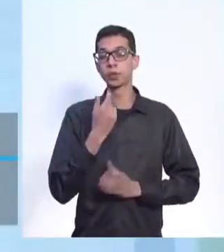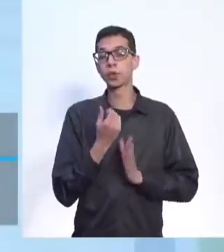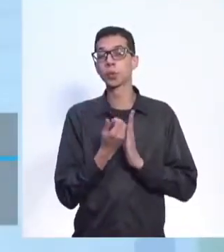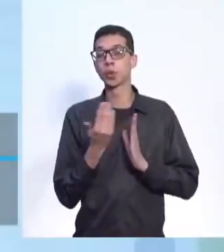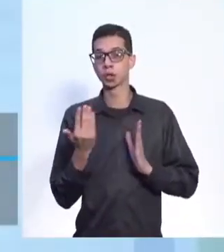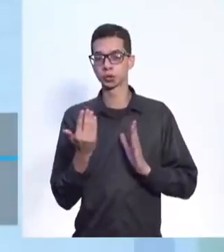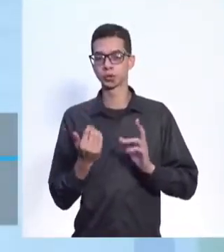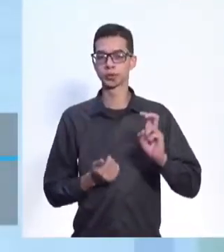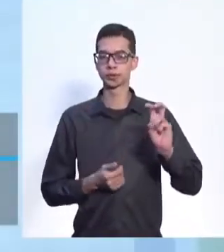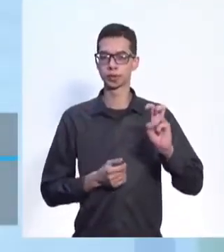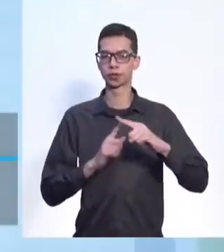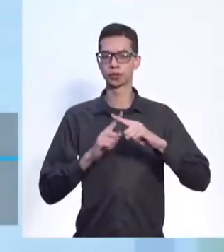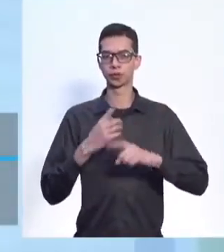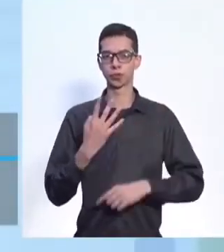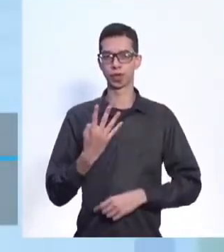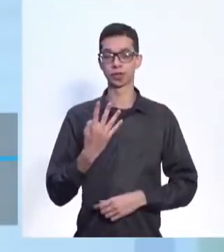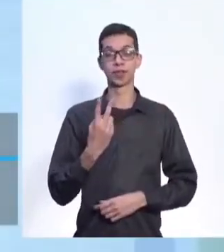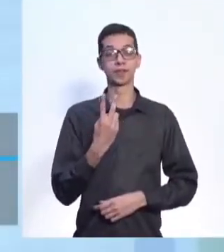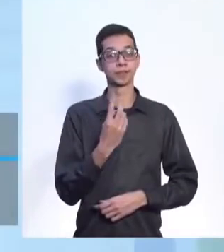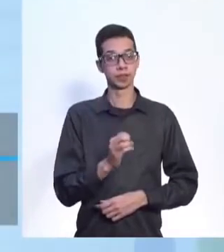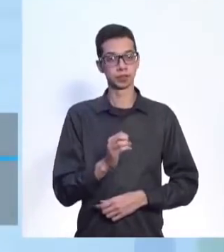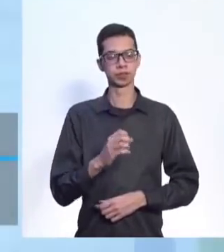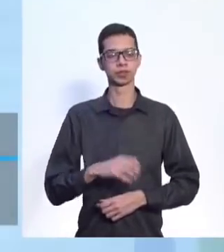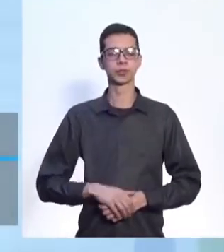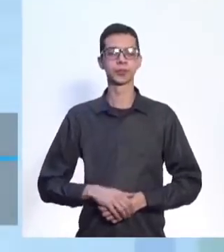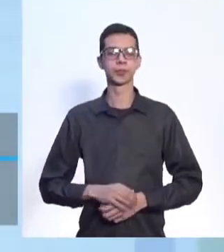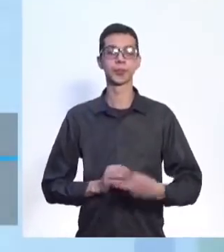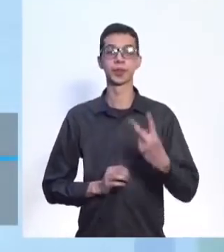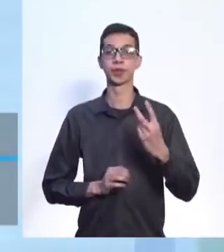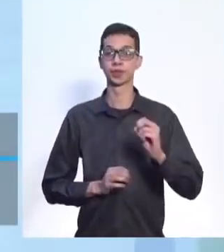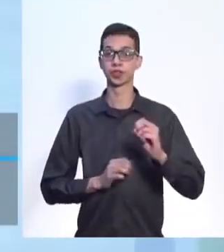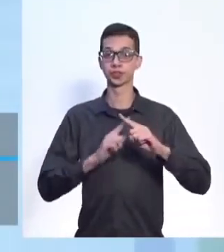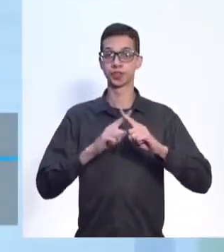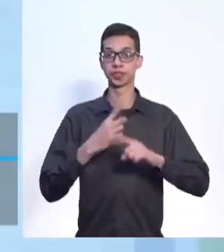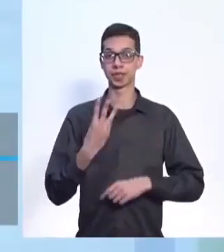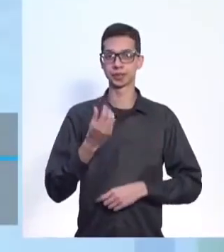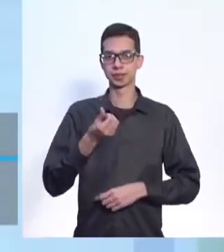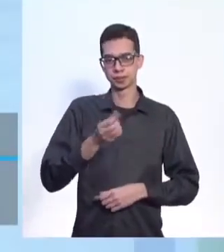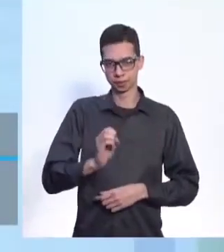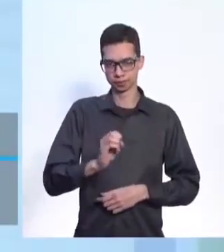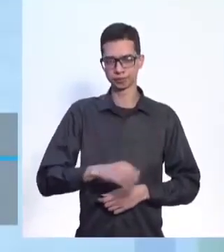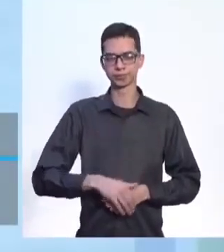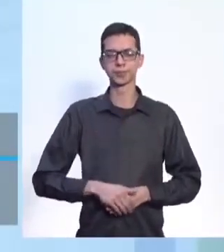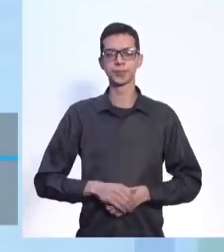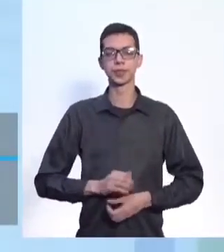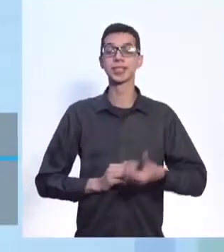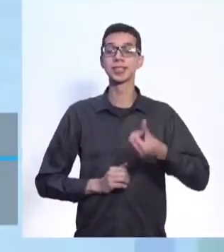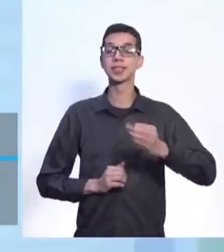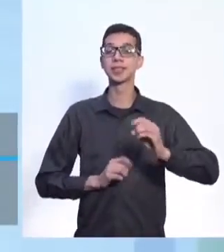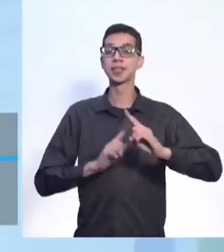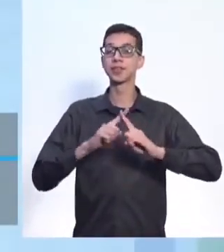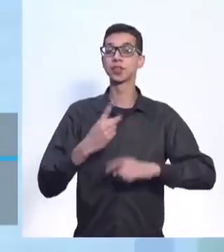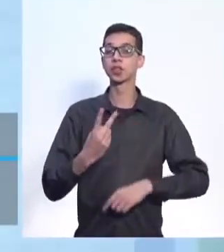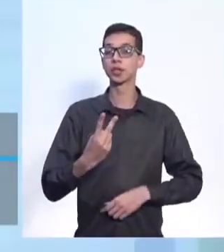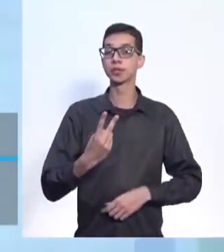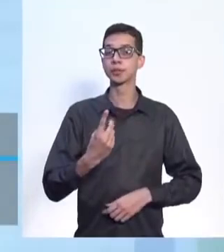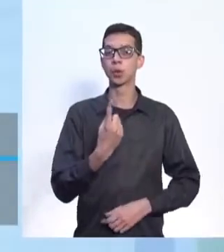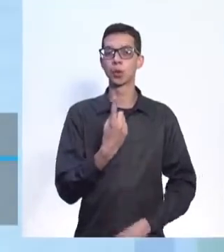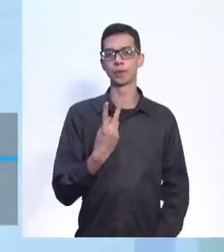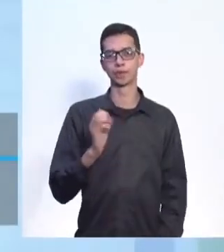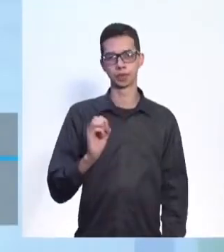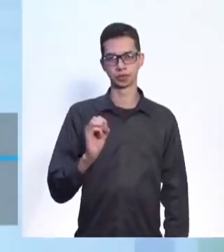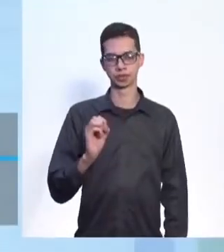4, 20. 20 vezes 3, 60. 60 vezes 2,